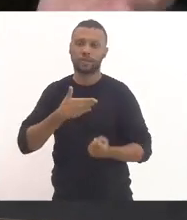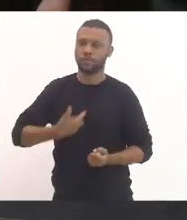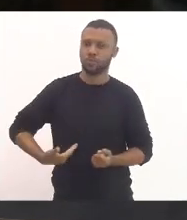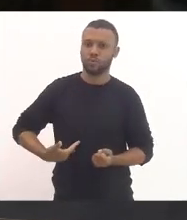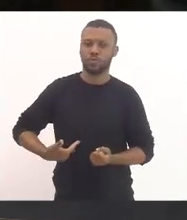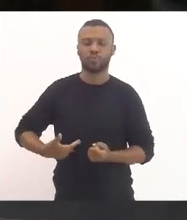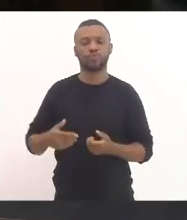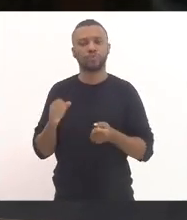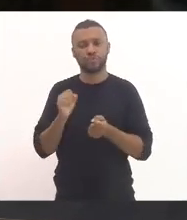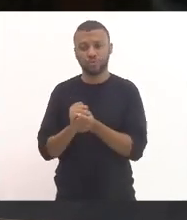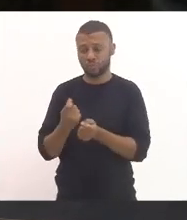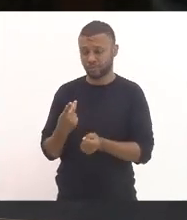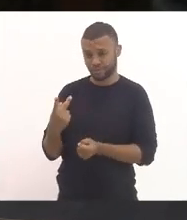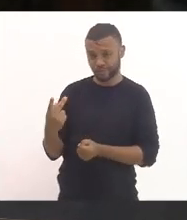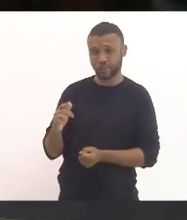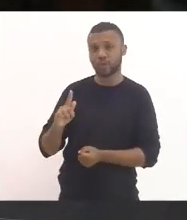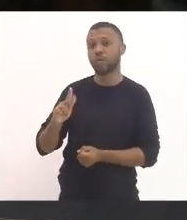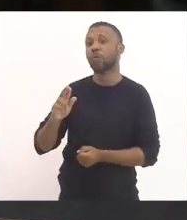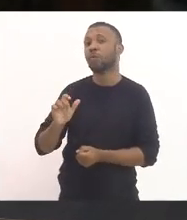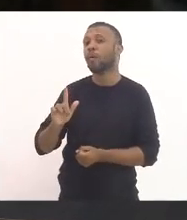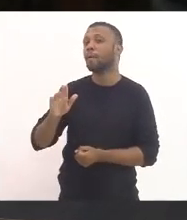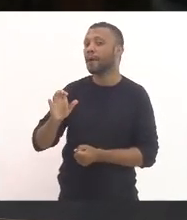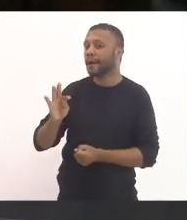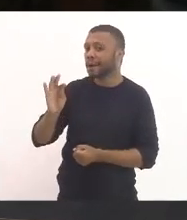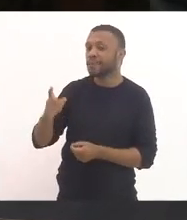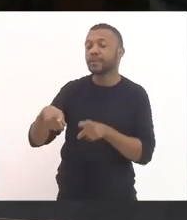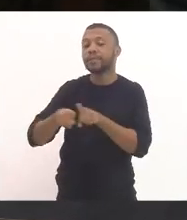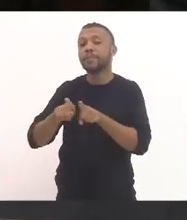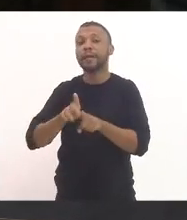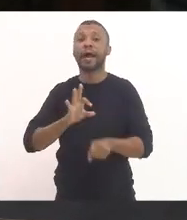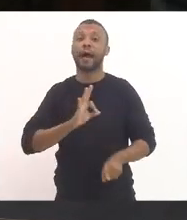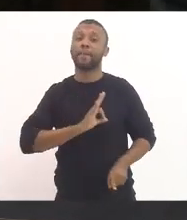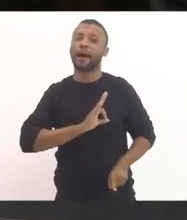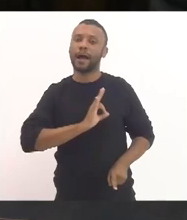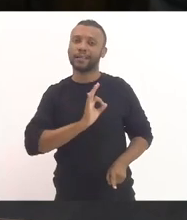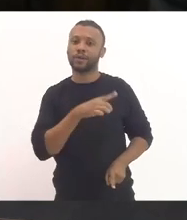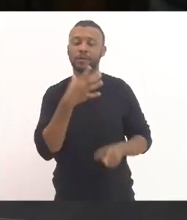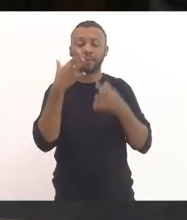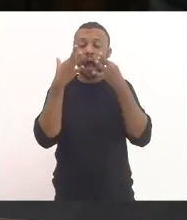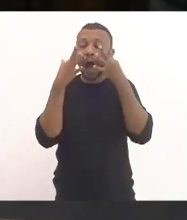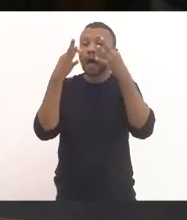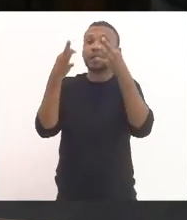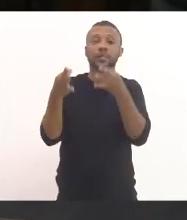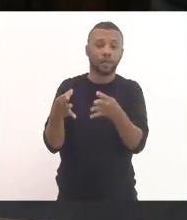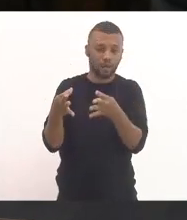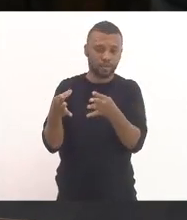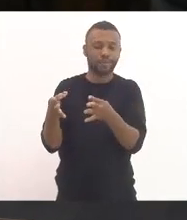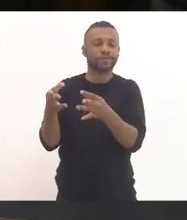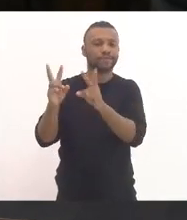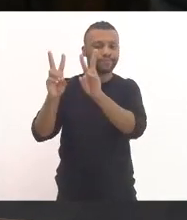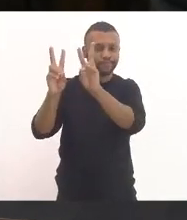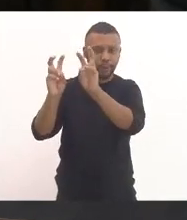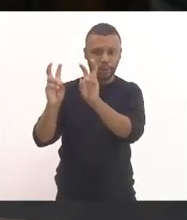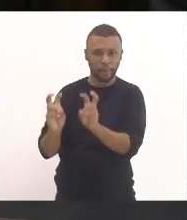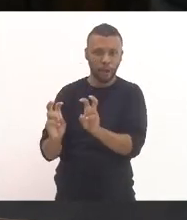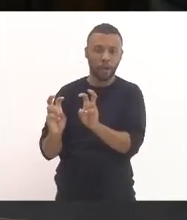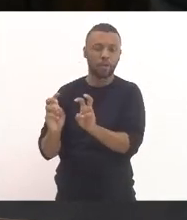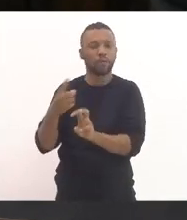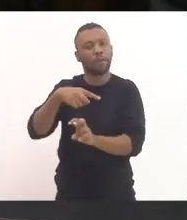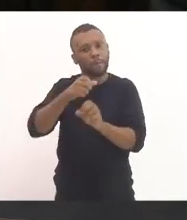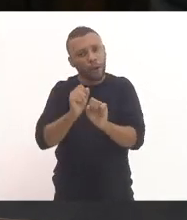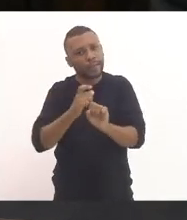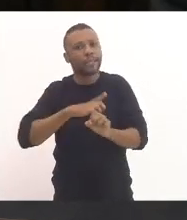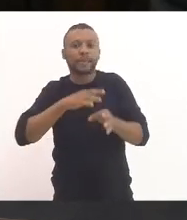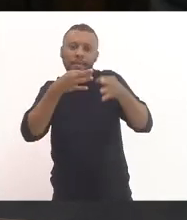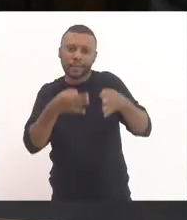eu junto com Gualberto Dra Marta também deve se ausentar a gente tá muito antenado com essas questões e podem ter certeza que a refrigeração